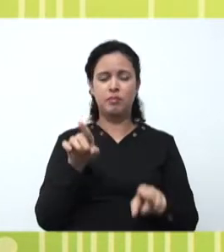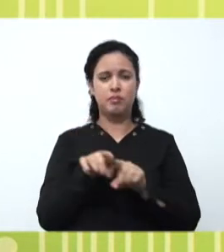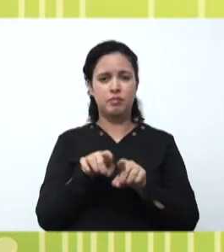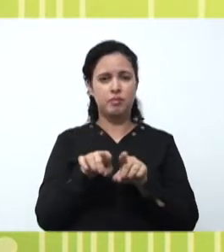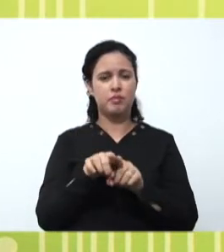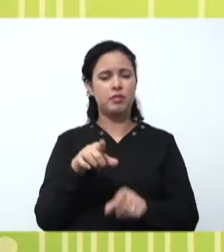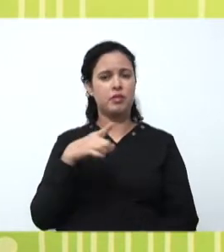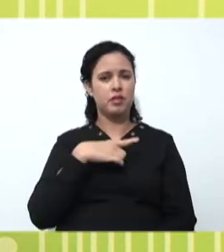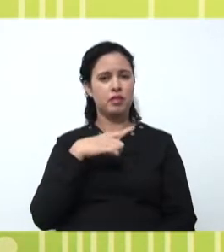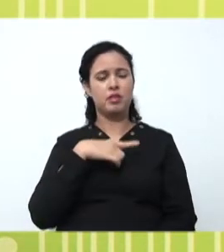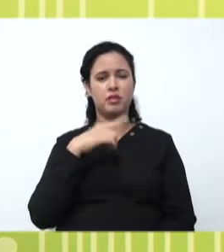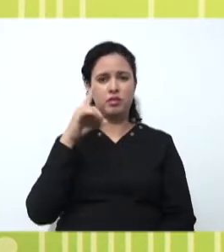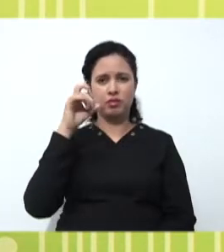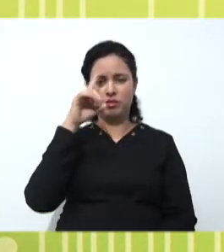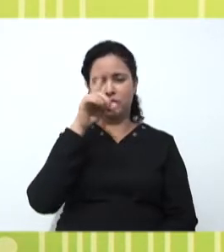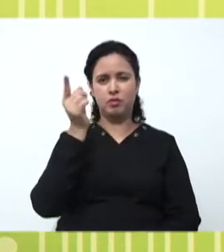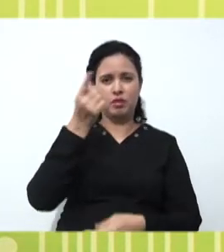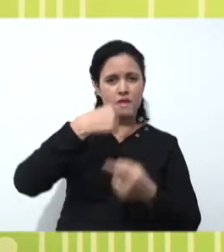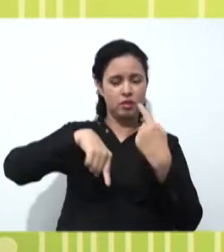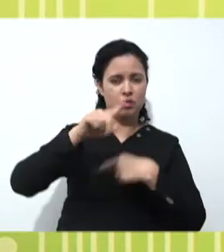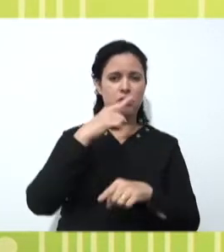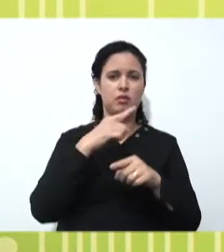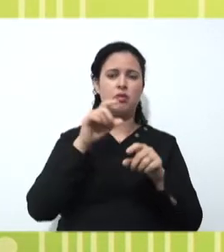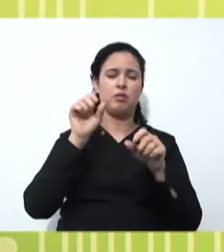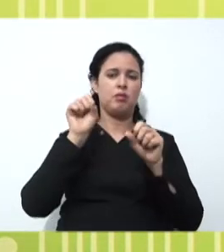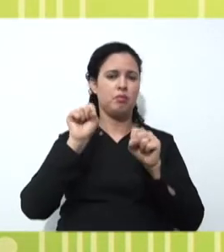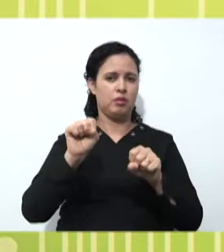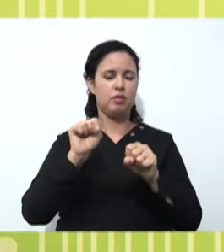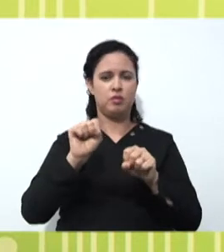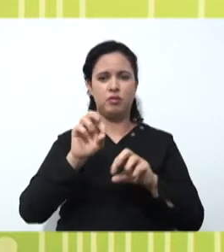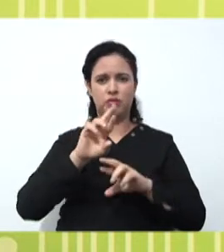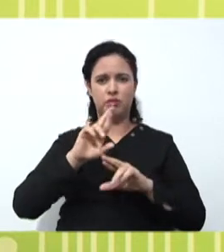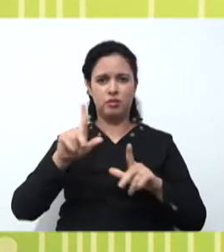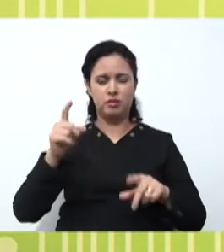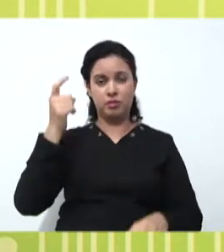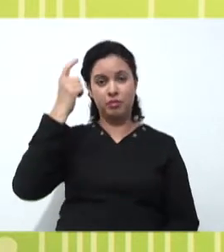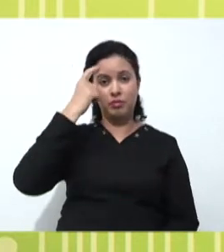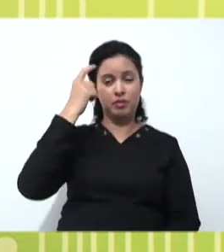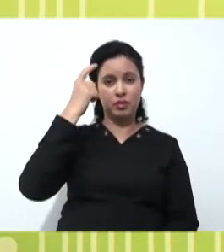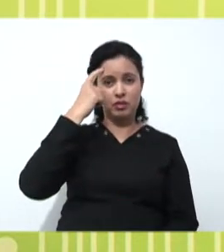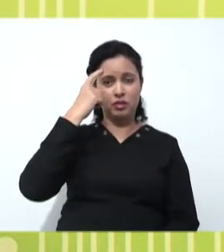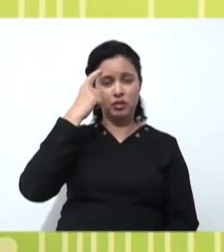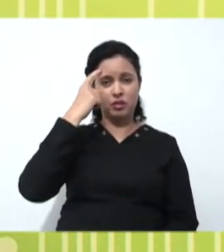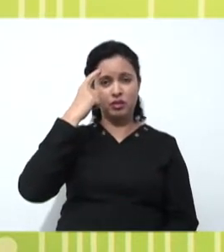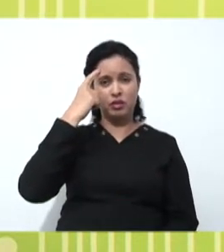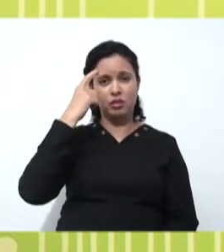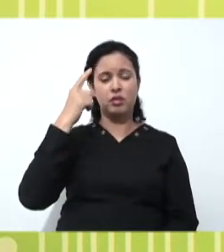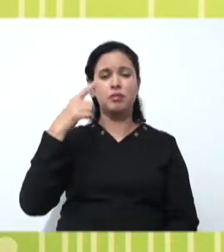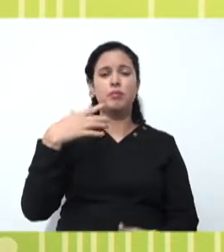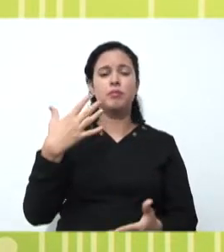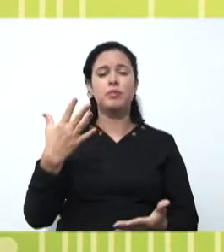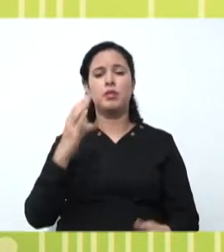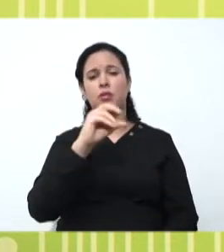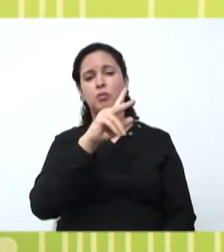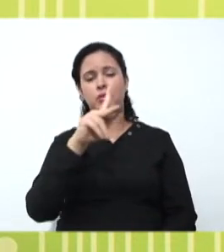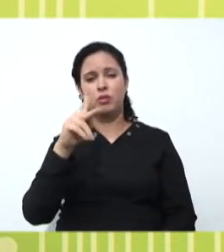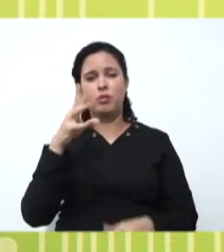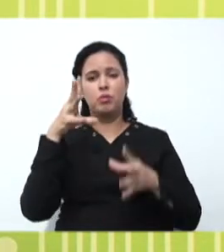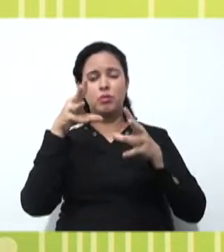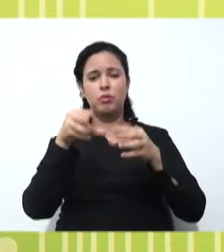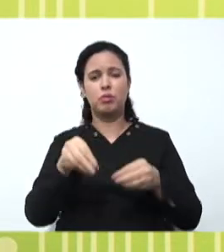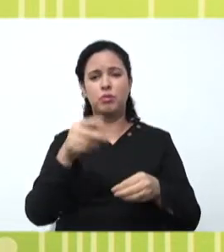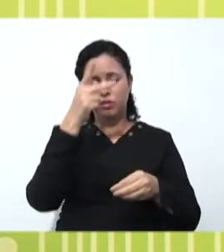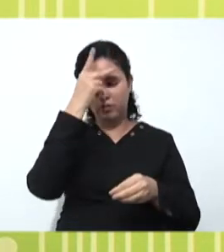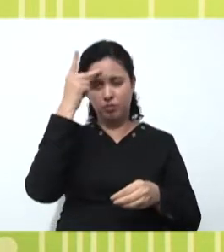dificuldade. Só que o retorno pode ser diferenciado. Aí a gente tem que pensar sobre isso. Quando você tem uma cooperativa que todas as pessoas